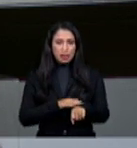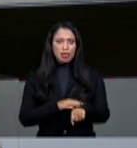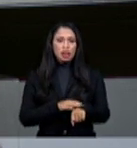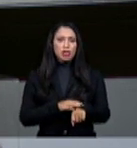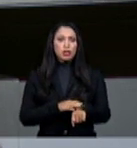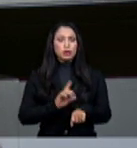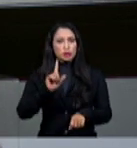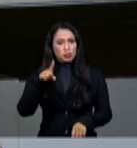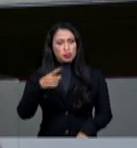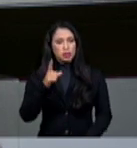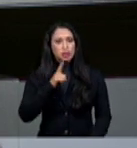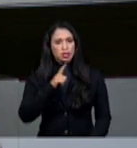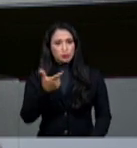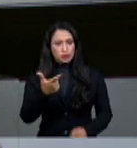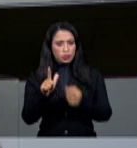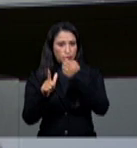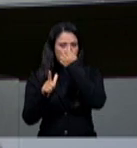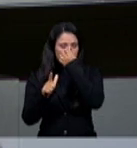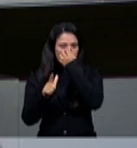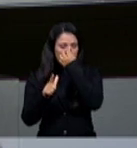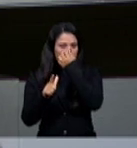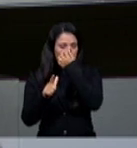teremos mais um. Eu quero,